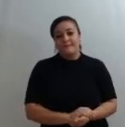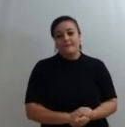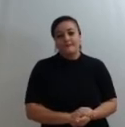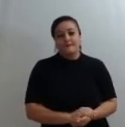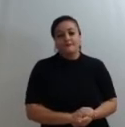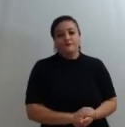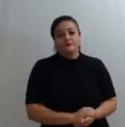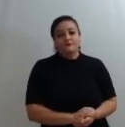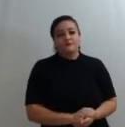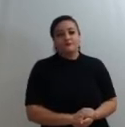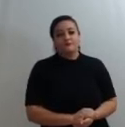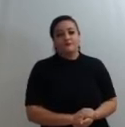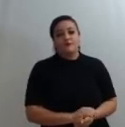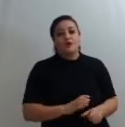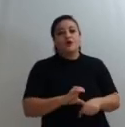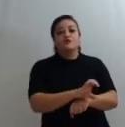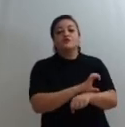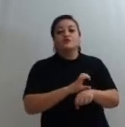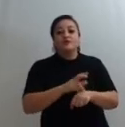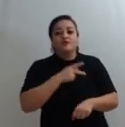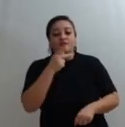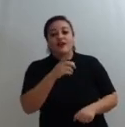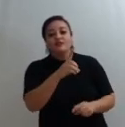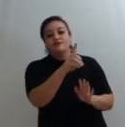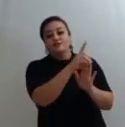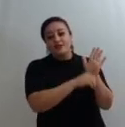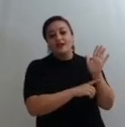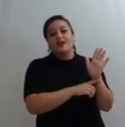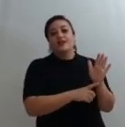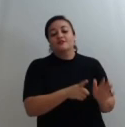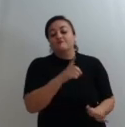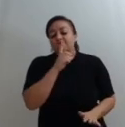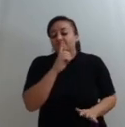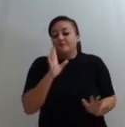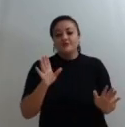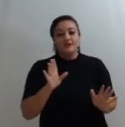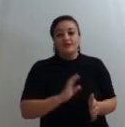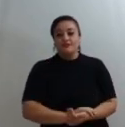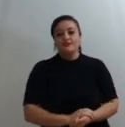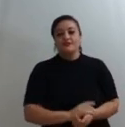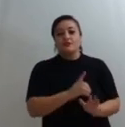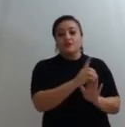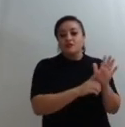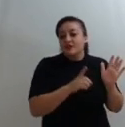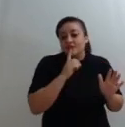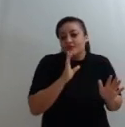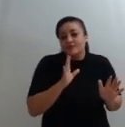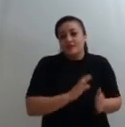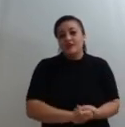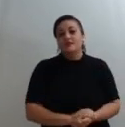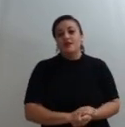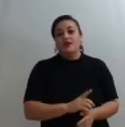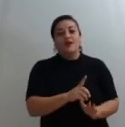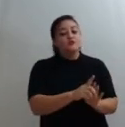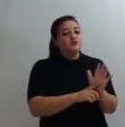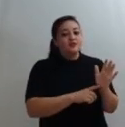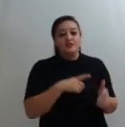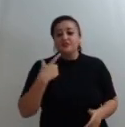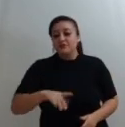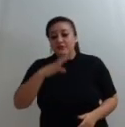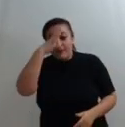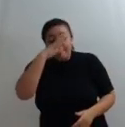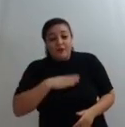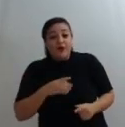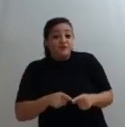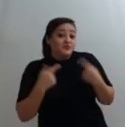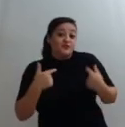A Constituição fala de direito ao silêncio, mas o direito ao silêncio é uma espécie do gênero direito a não se autoincriminar. Então,